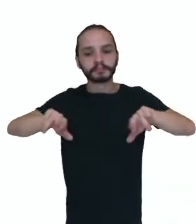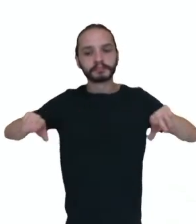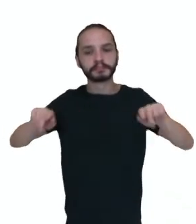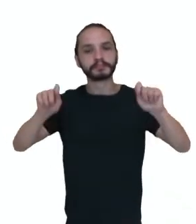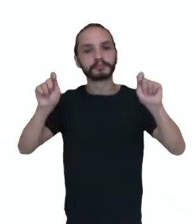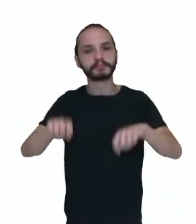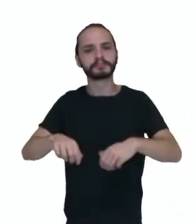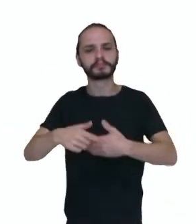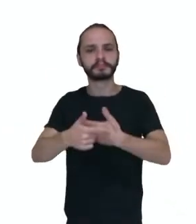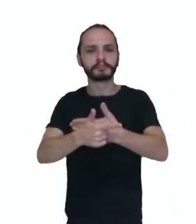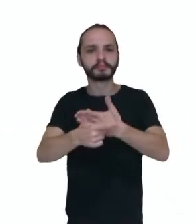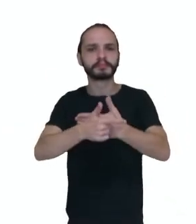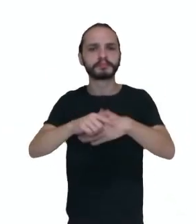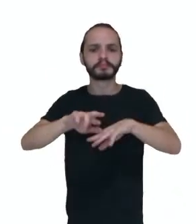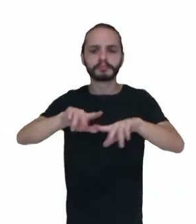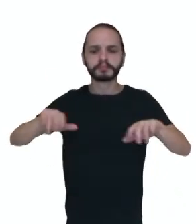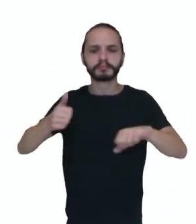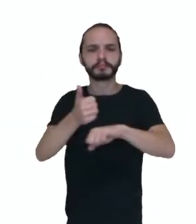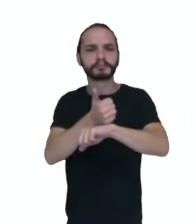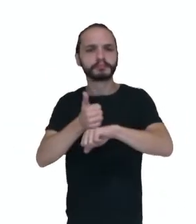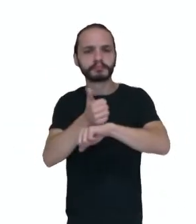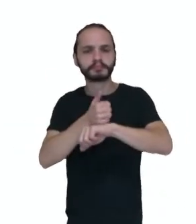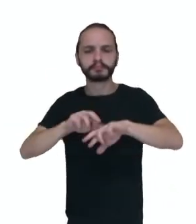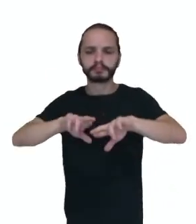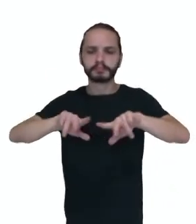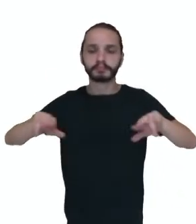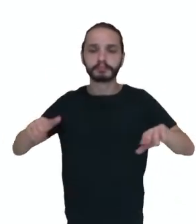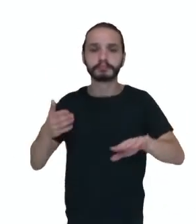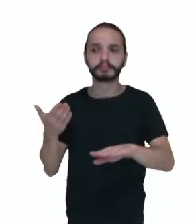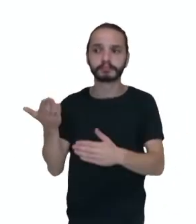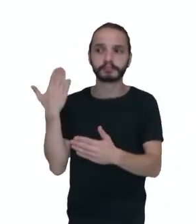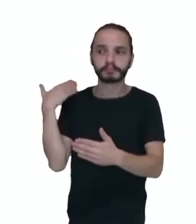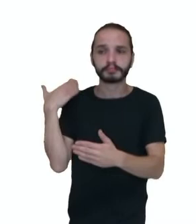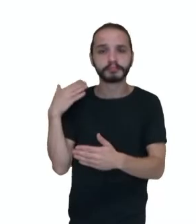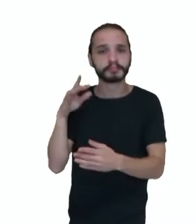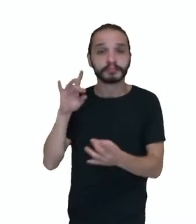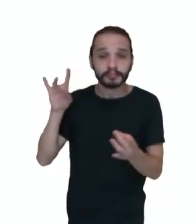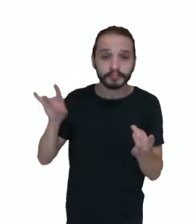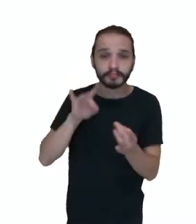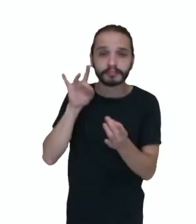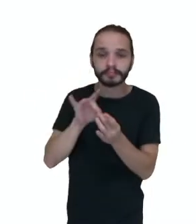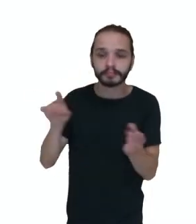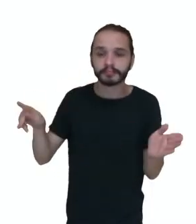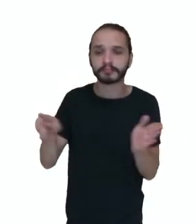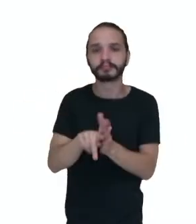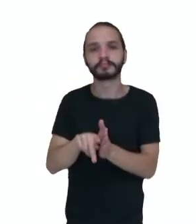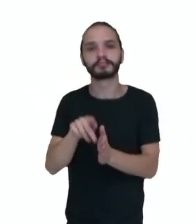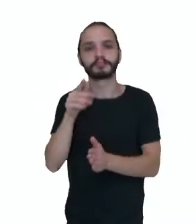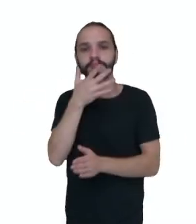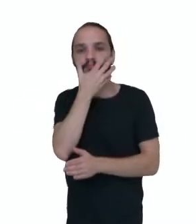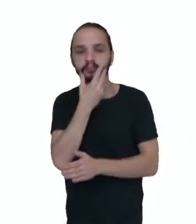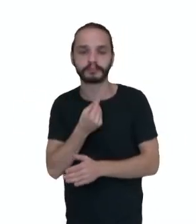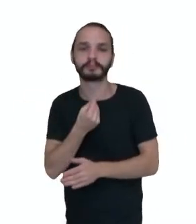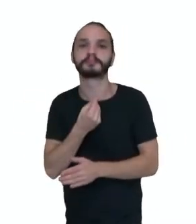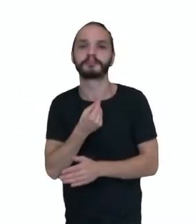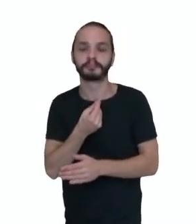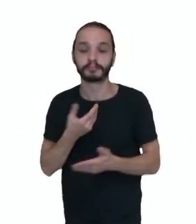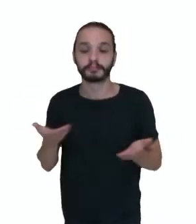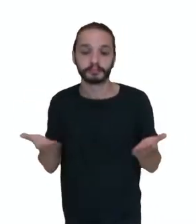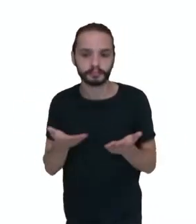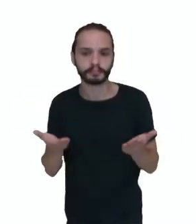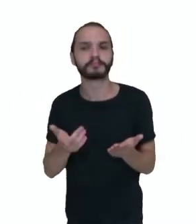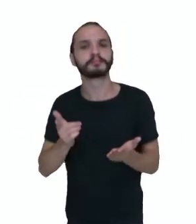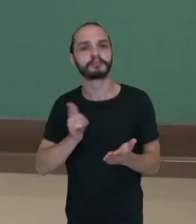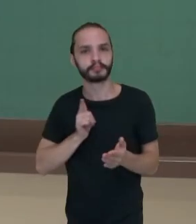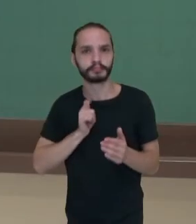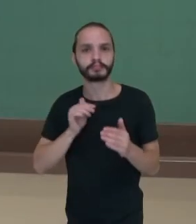diferentes atividades ou profissões que antes eram exclusivamente masculinas. Na atualidade, nós vamos